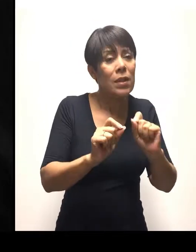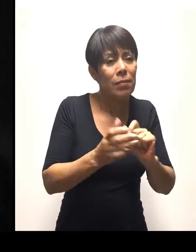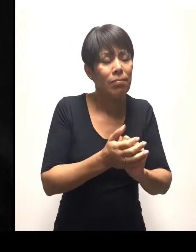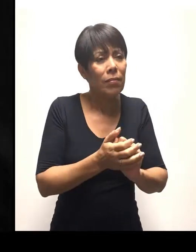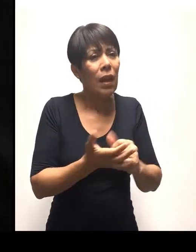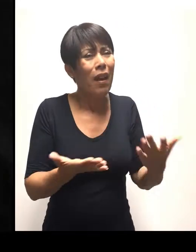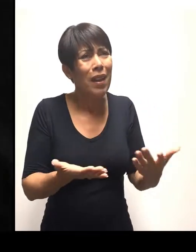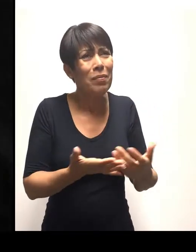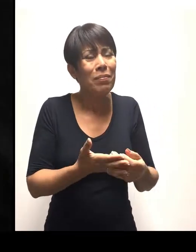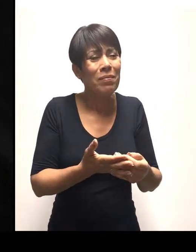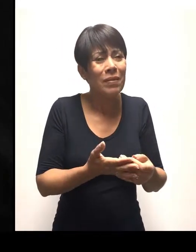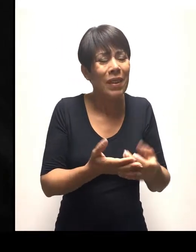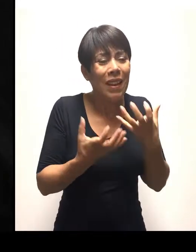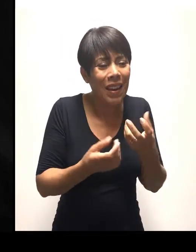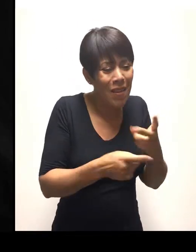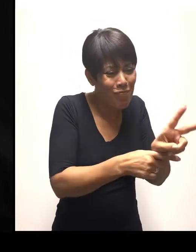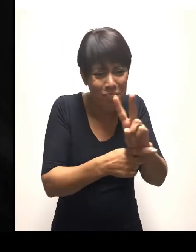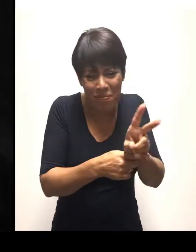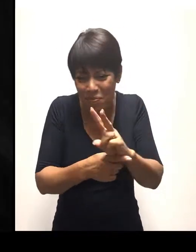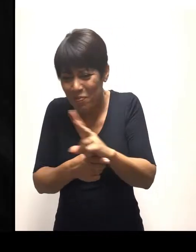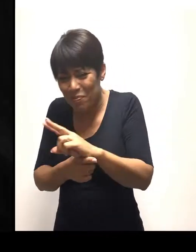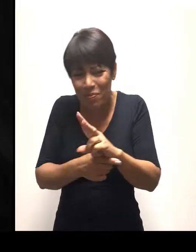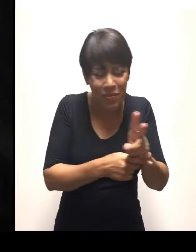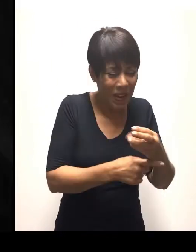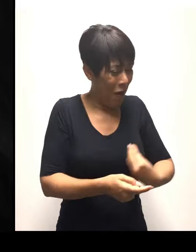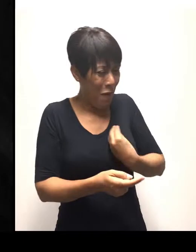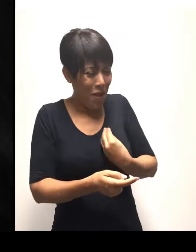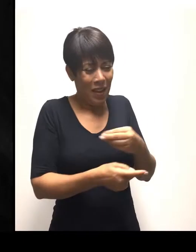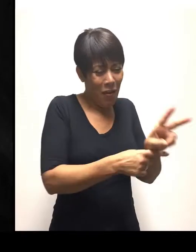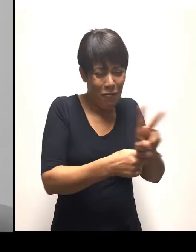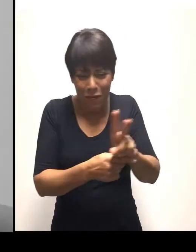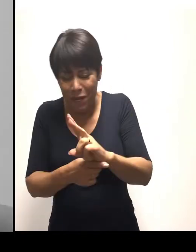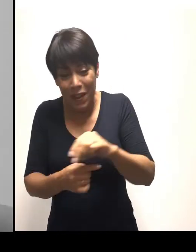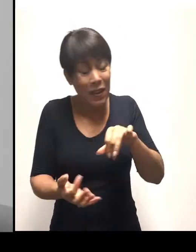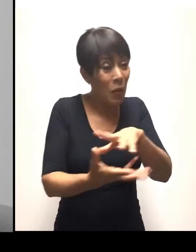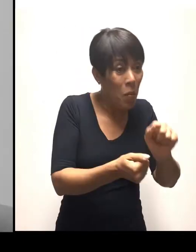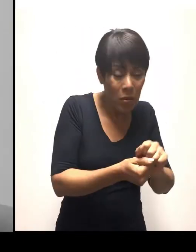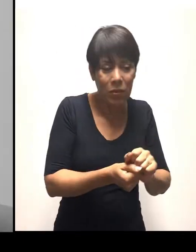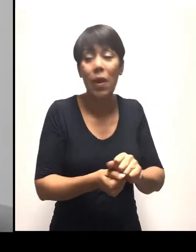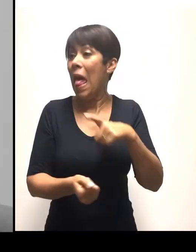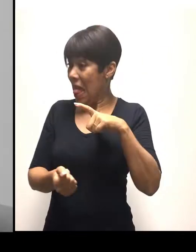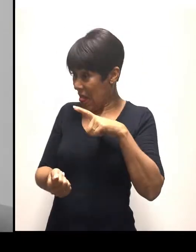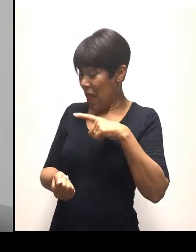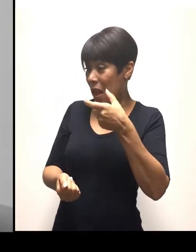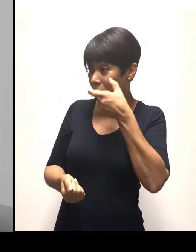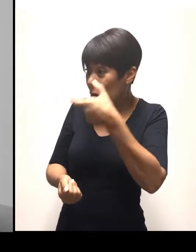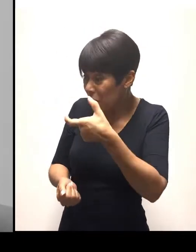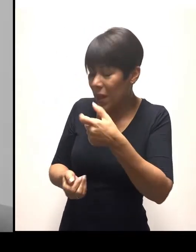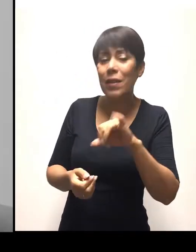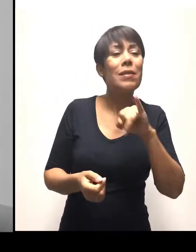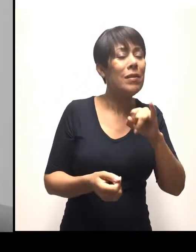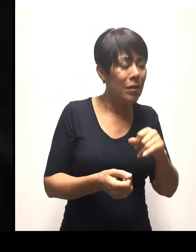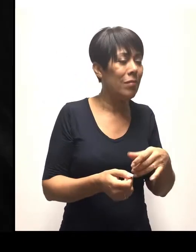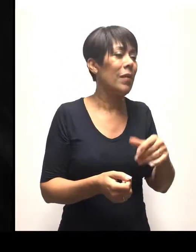de ficar fiscalizando o mundo, fiscalizando mesmo a vida, né? Buscando ter essa curiosidade. Ter essa curiosidade. Então isso